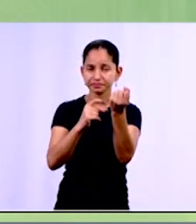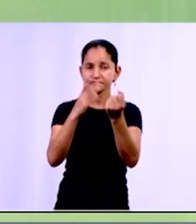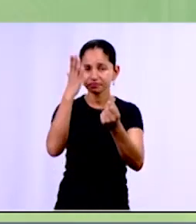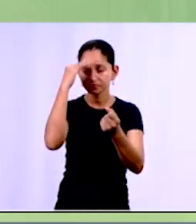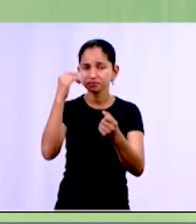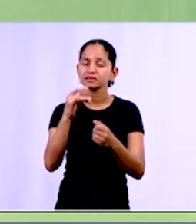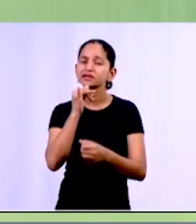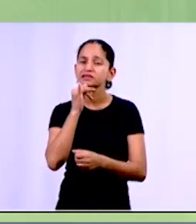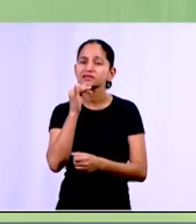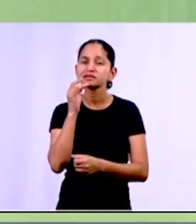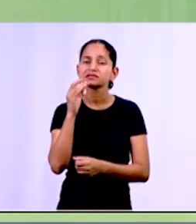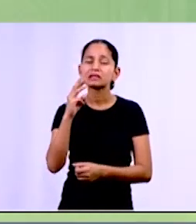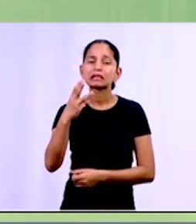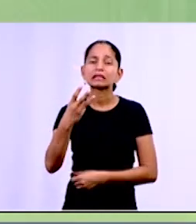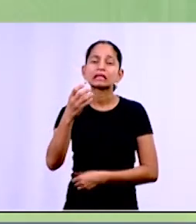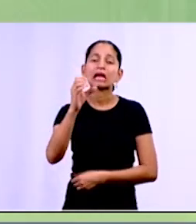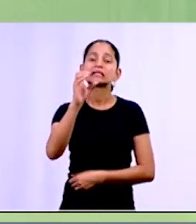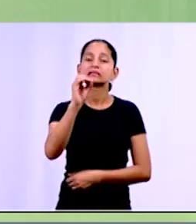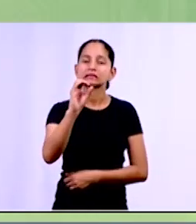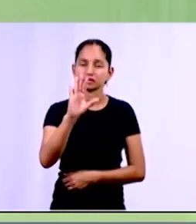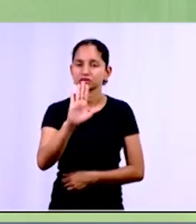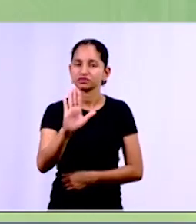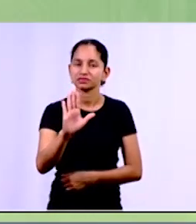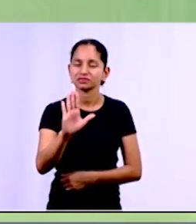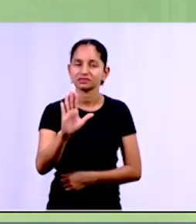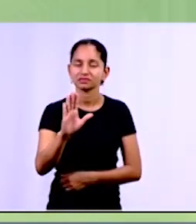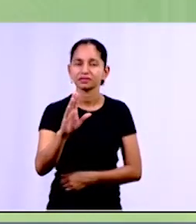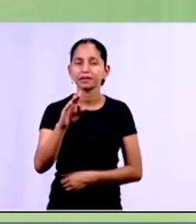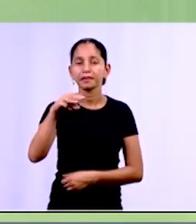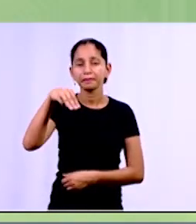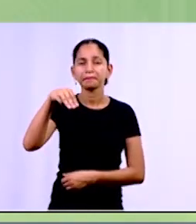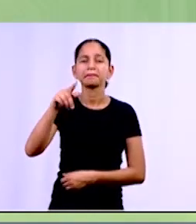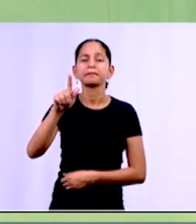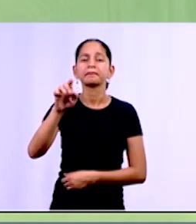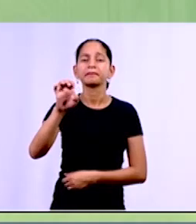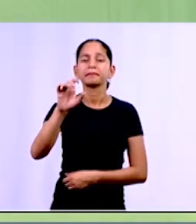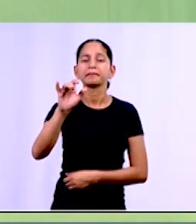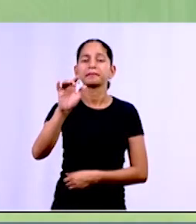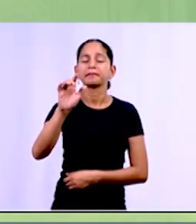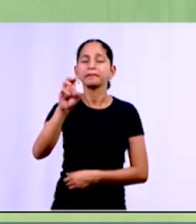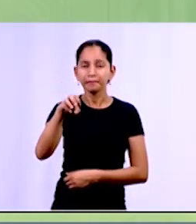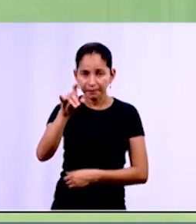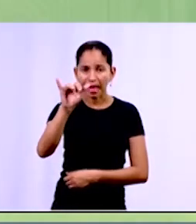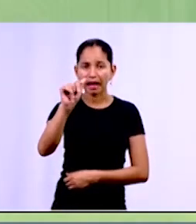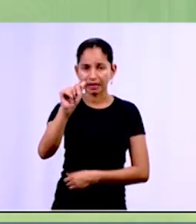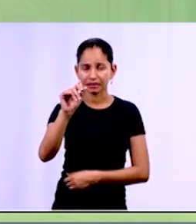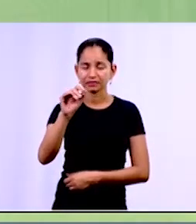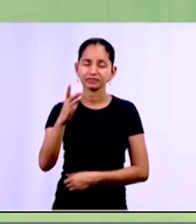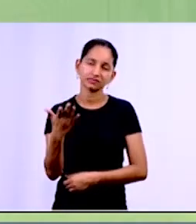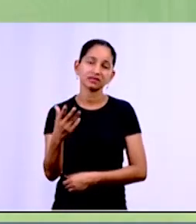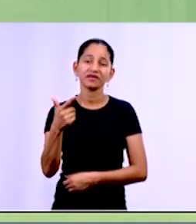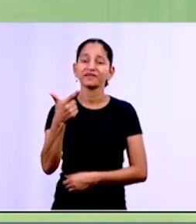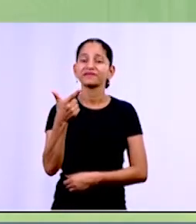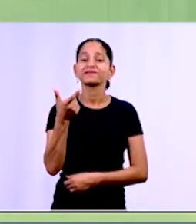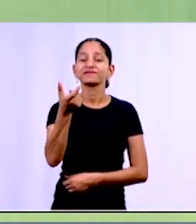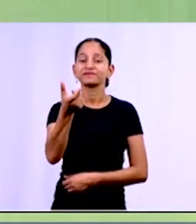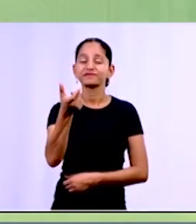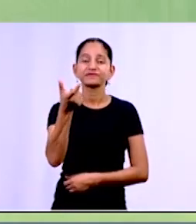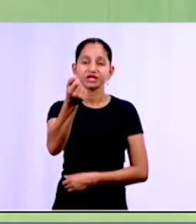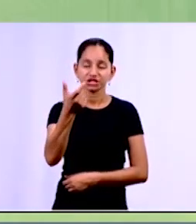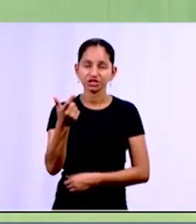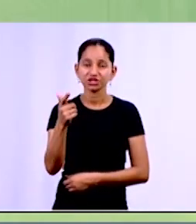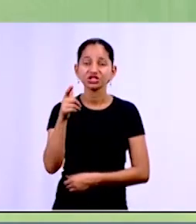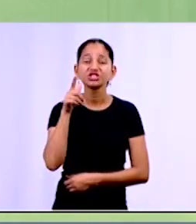computador, comunica a 300 megabits por segundo. Lá ele tá, o 20, ele está trabalhando a